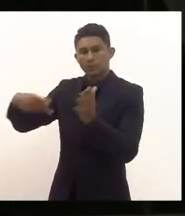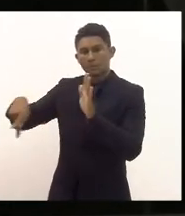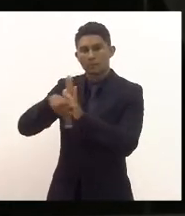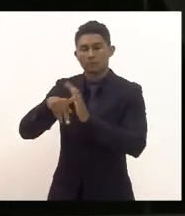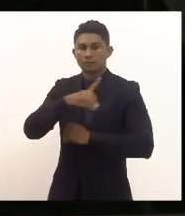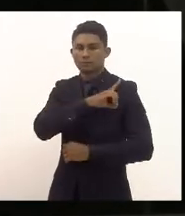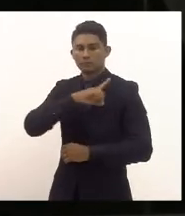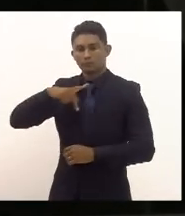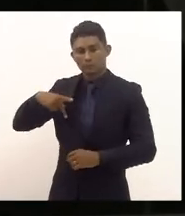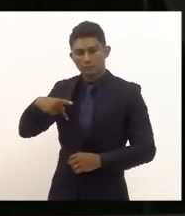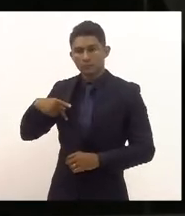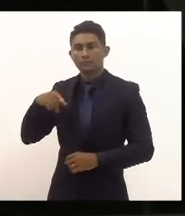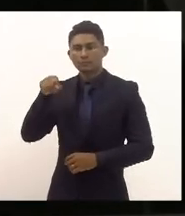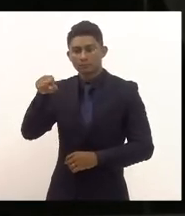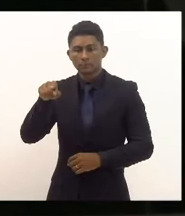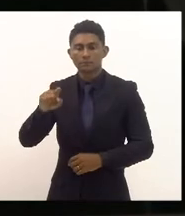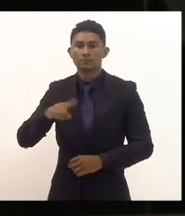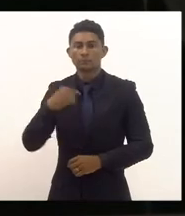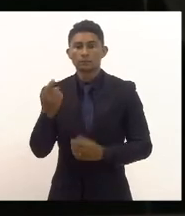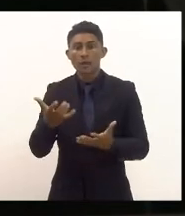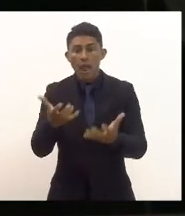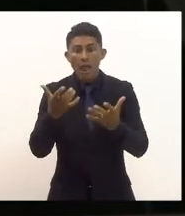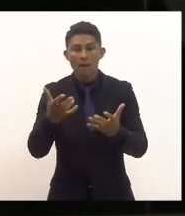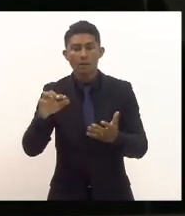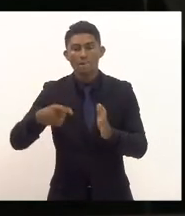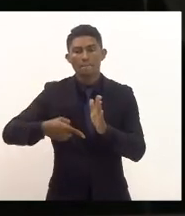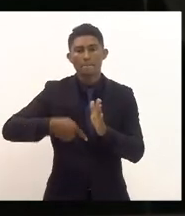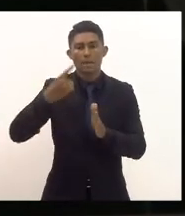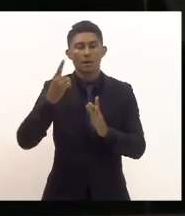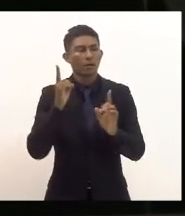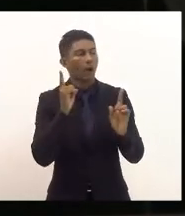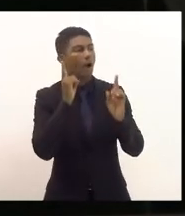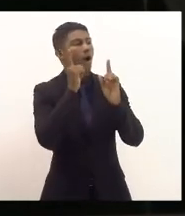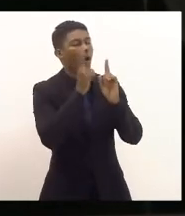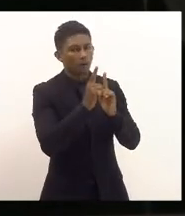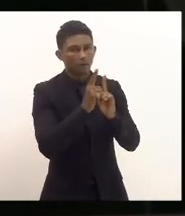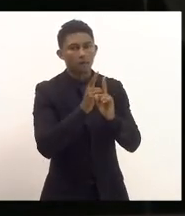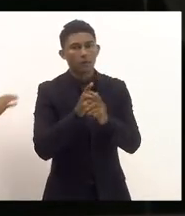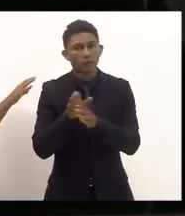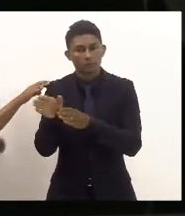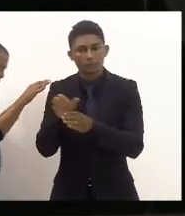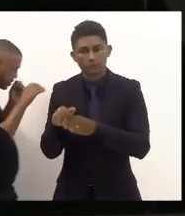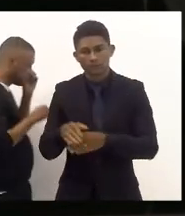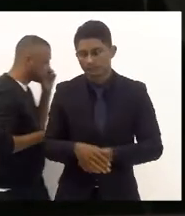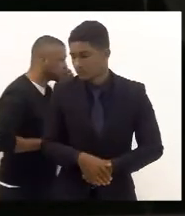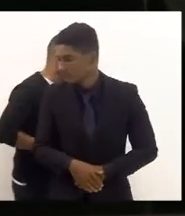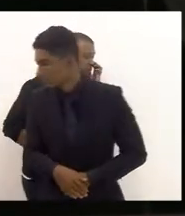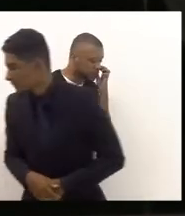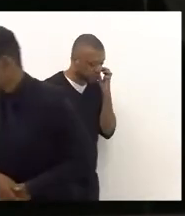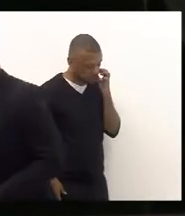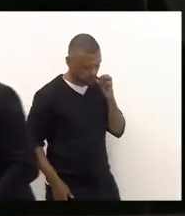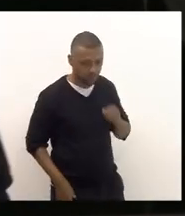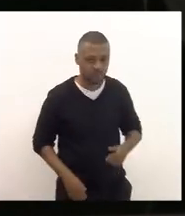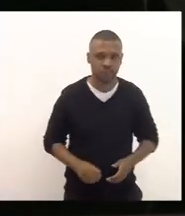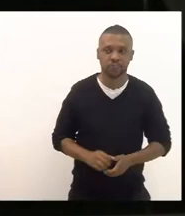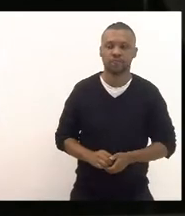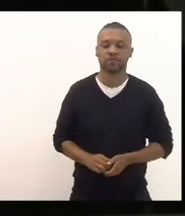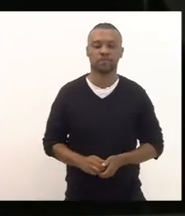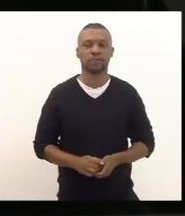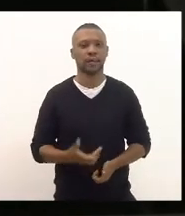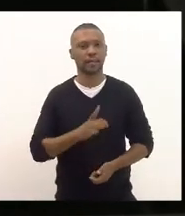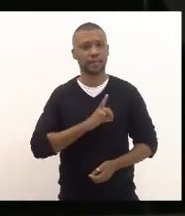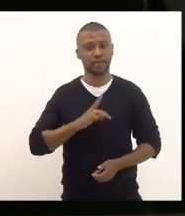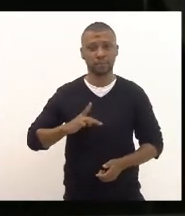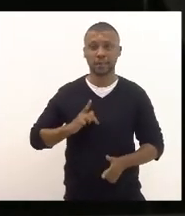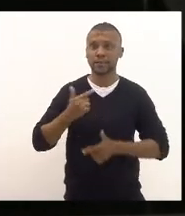temos um núcleo para primeiro atendimento e aconselhamento jurídico a defensoria trabalha com núcleos especializados